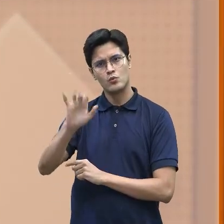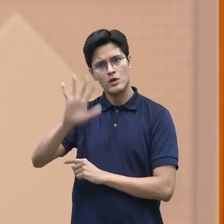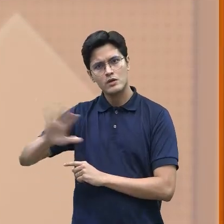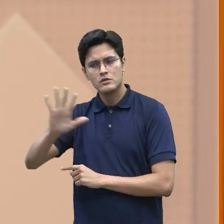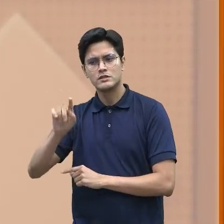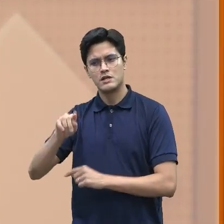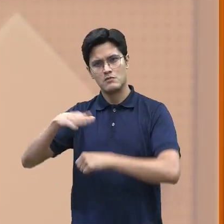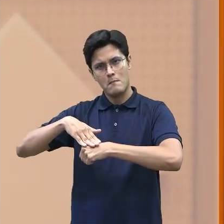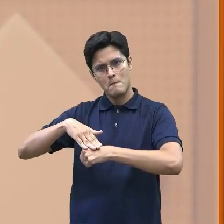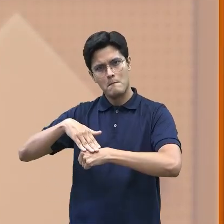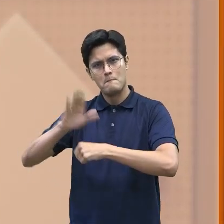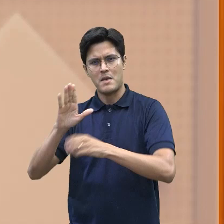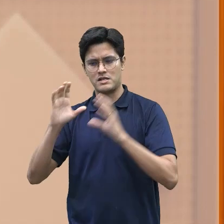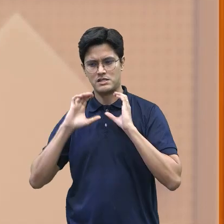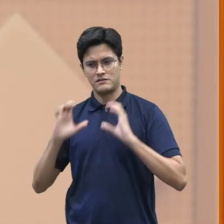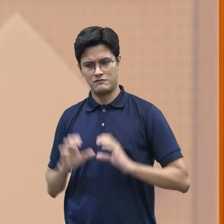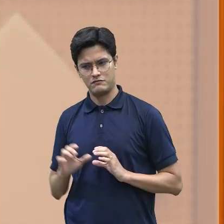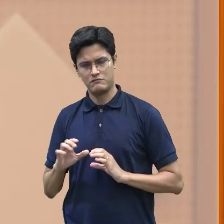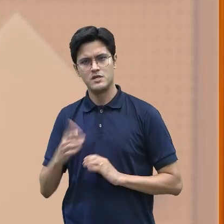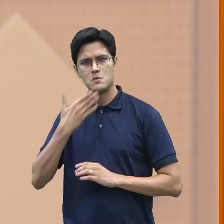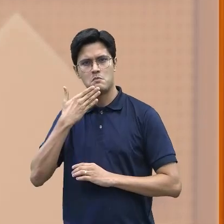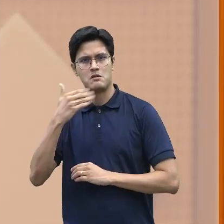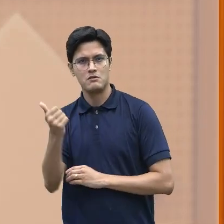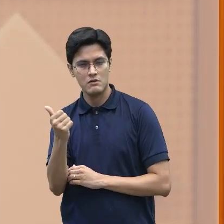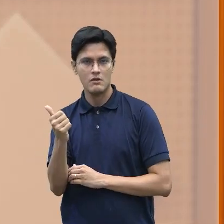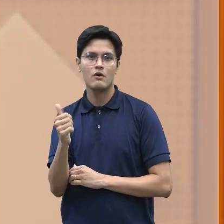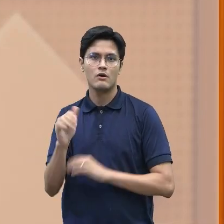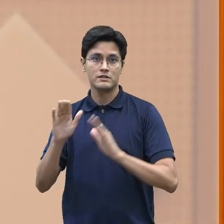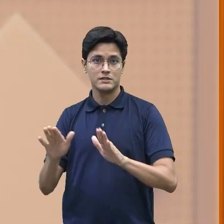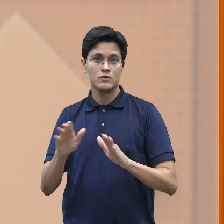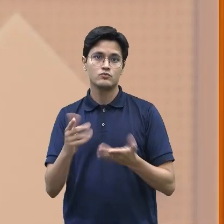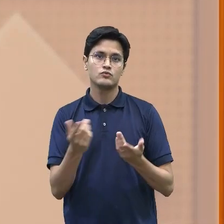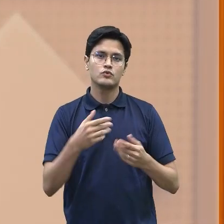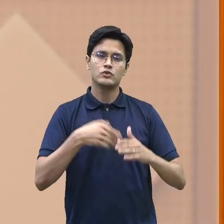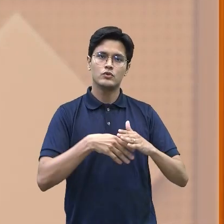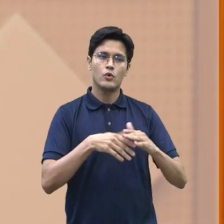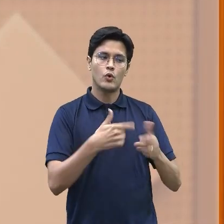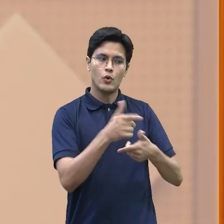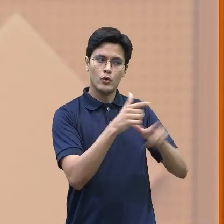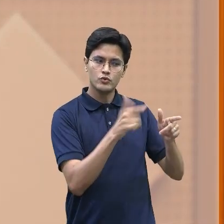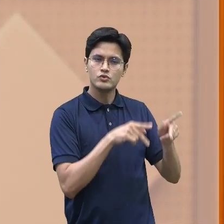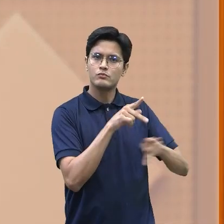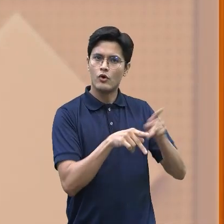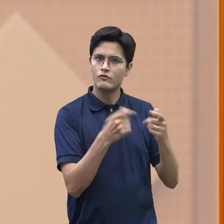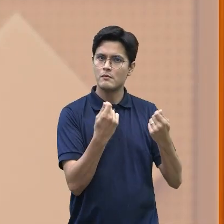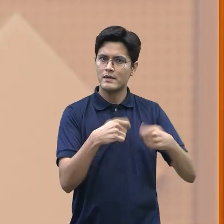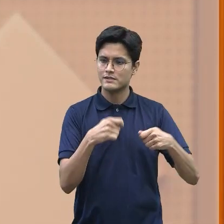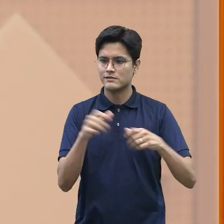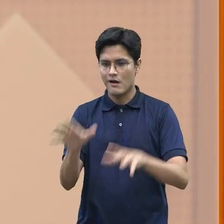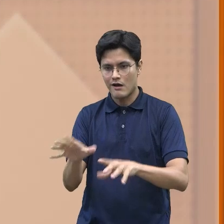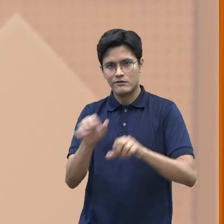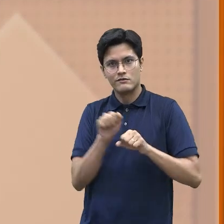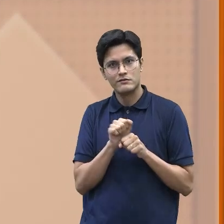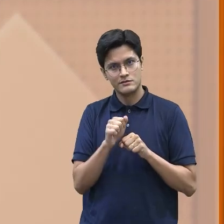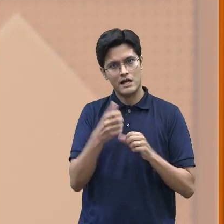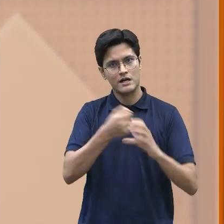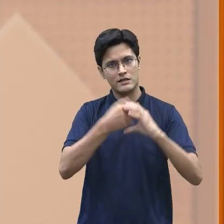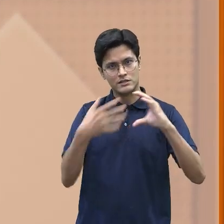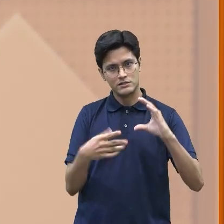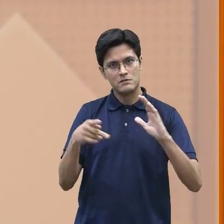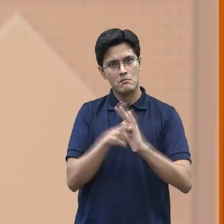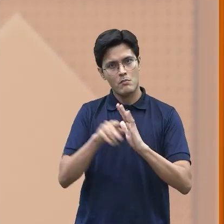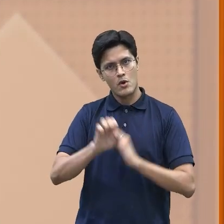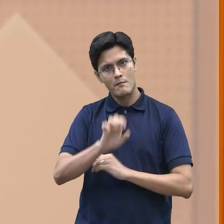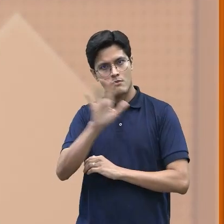deveria, o seu modo de vida deveria ser adotado pelos demais povos que não tinham características, costumes